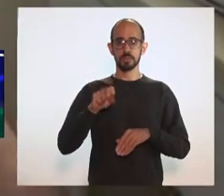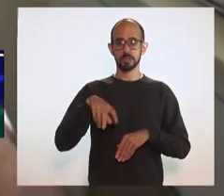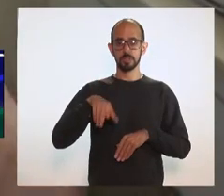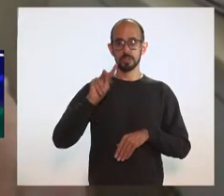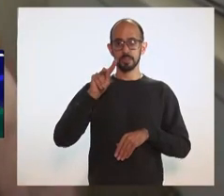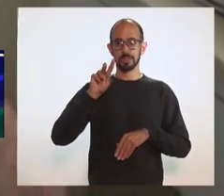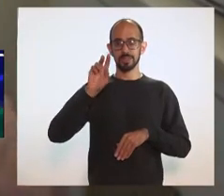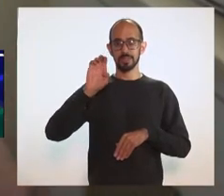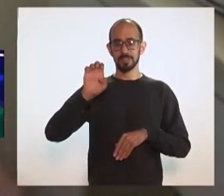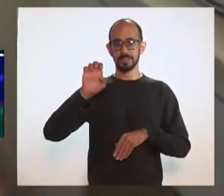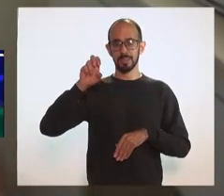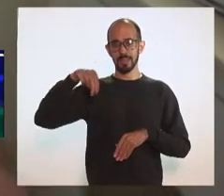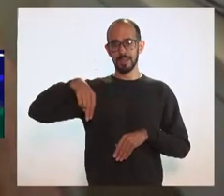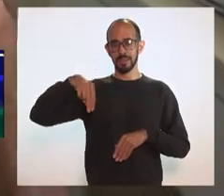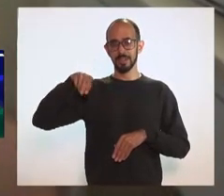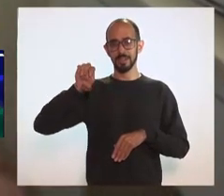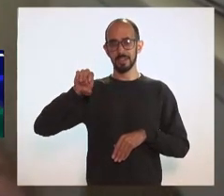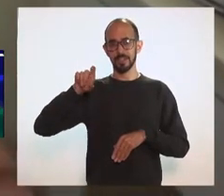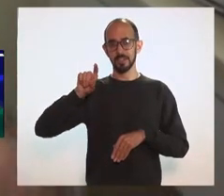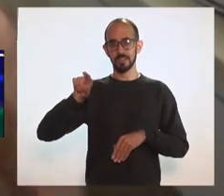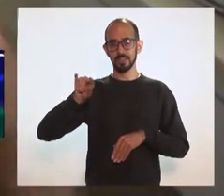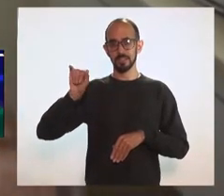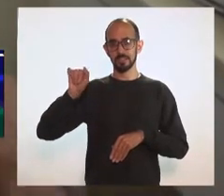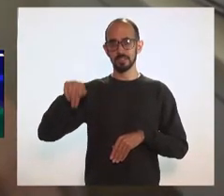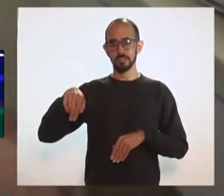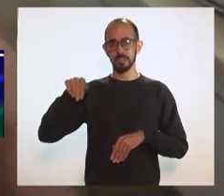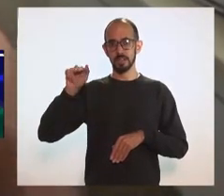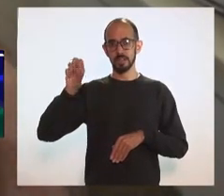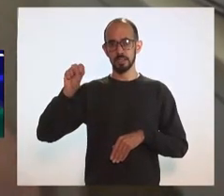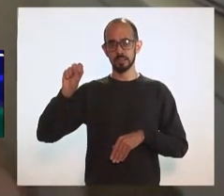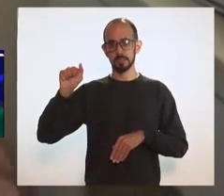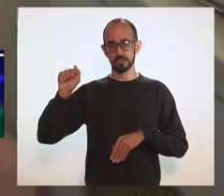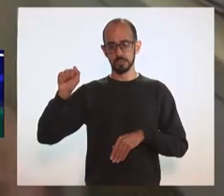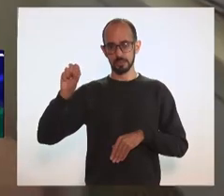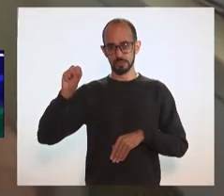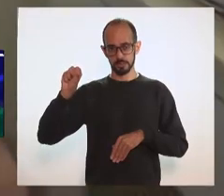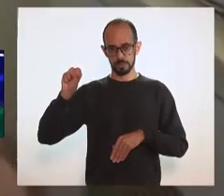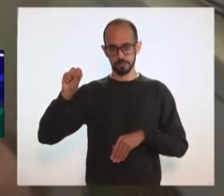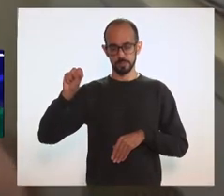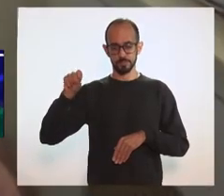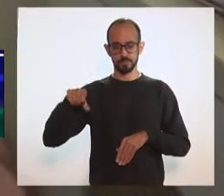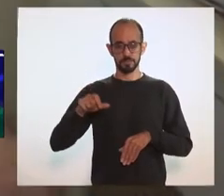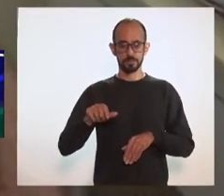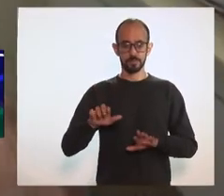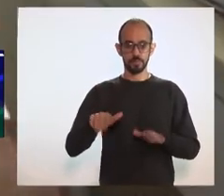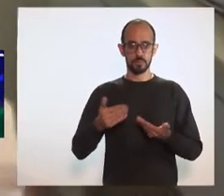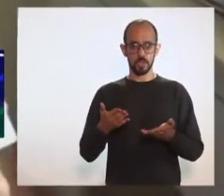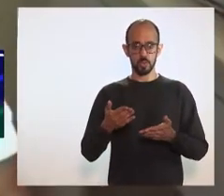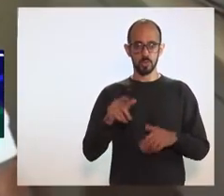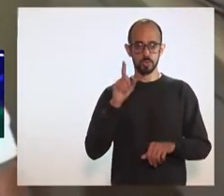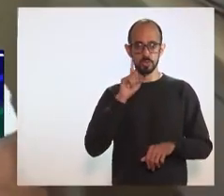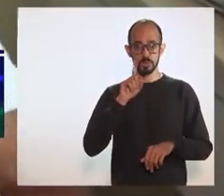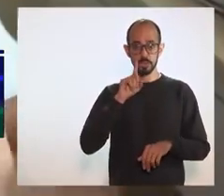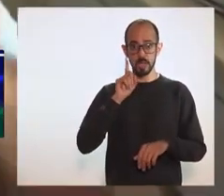O Biden, nos Estados Unidos, injetou 1,9, deputado Rubens Monteiro,